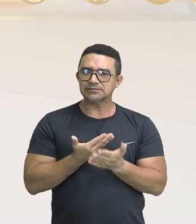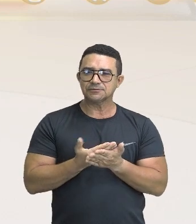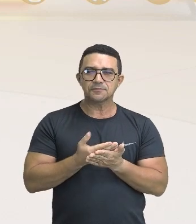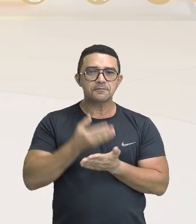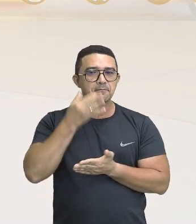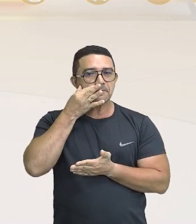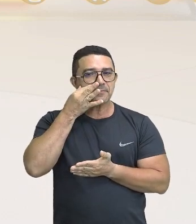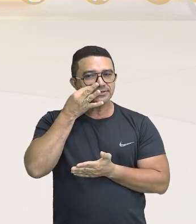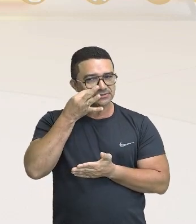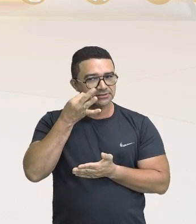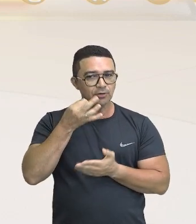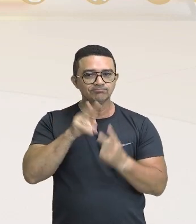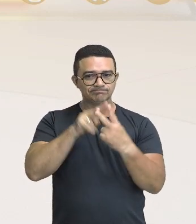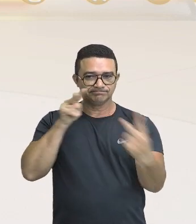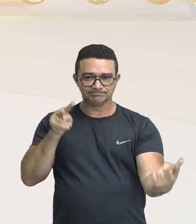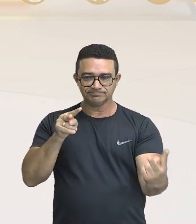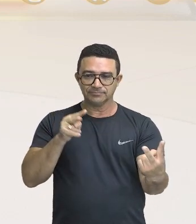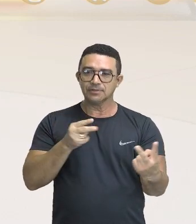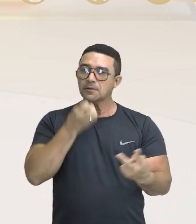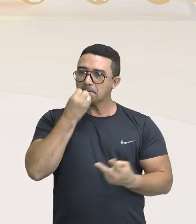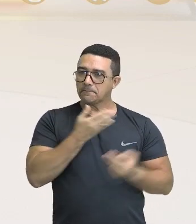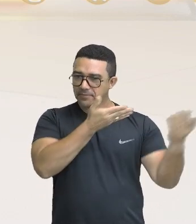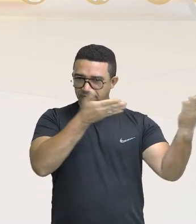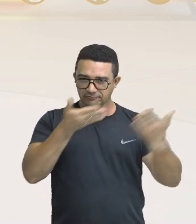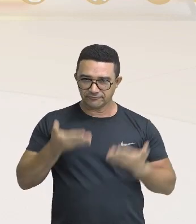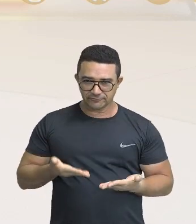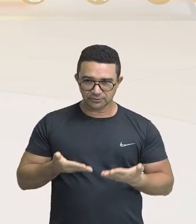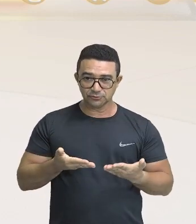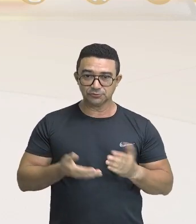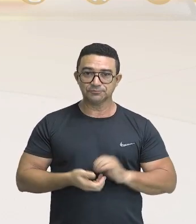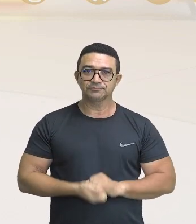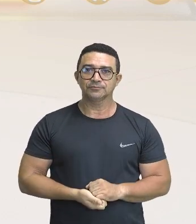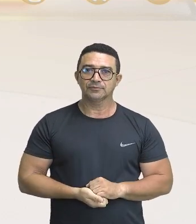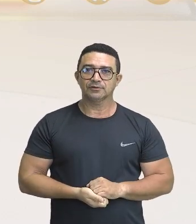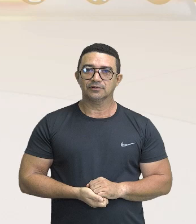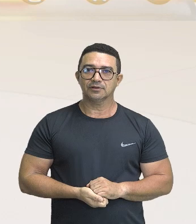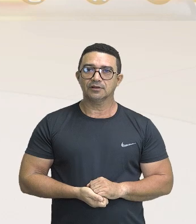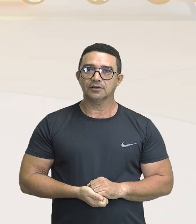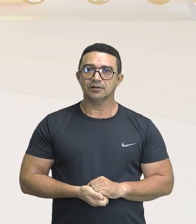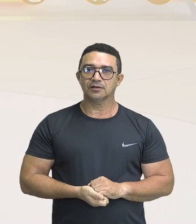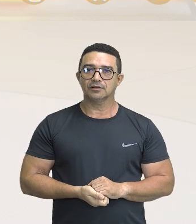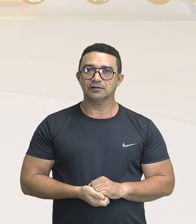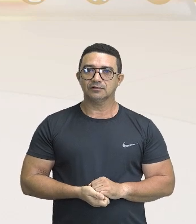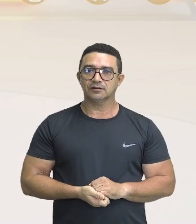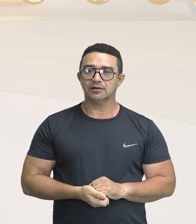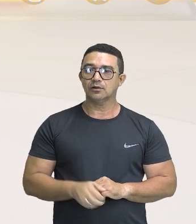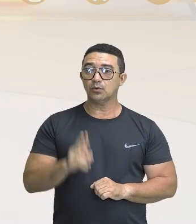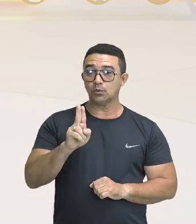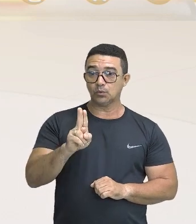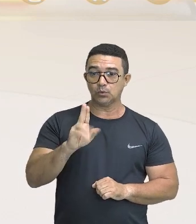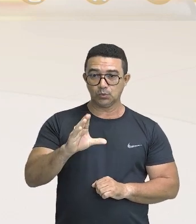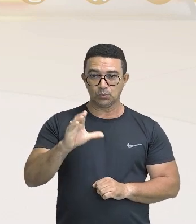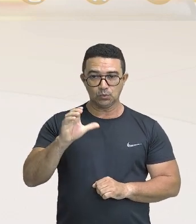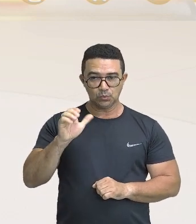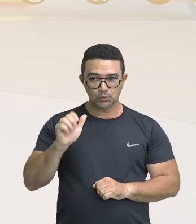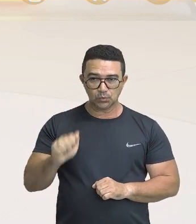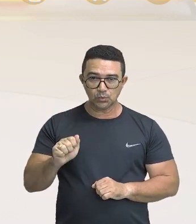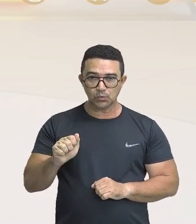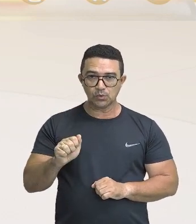mediação tecnológica. Sejam bem-vindos e bem-vindas à nossa unidade curricular